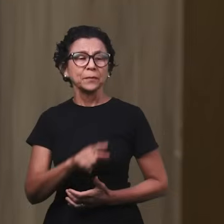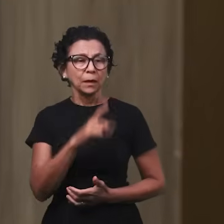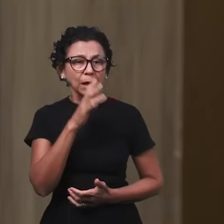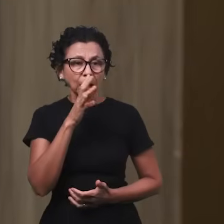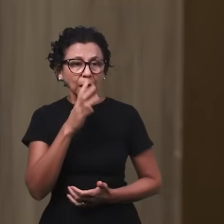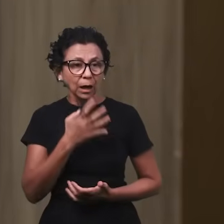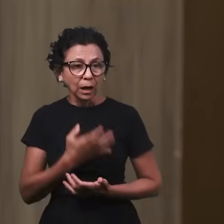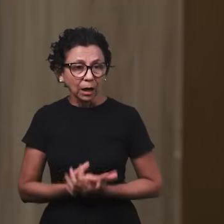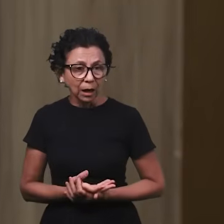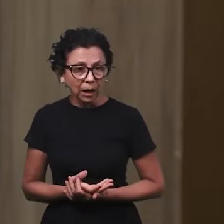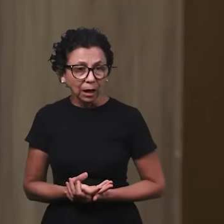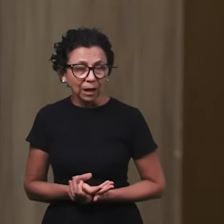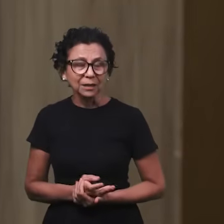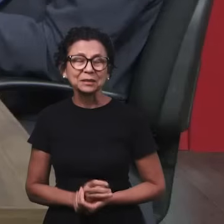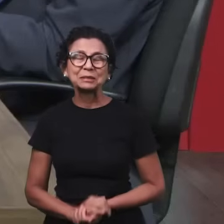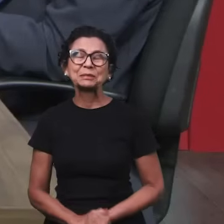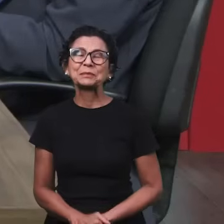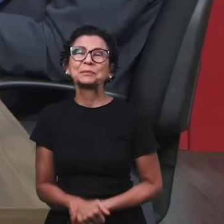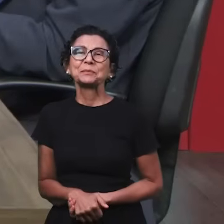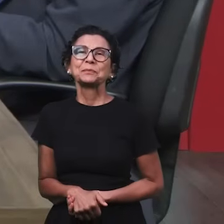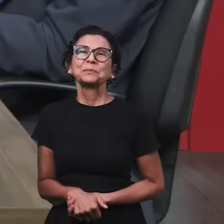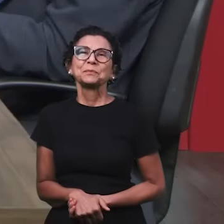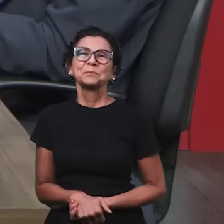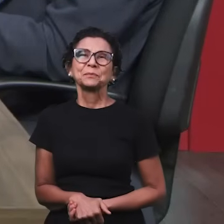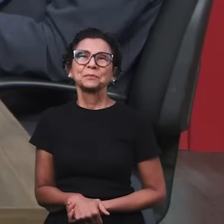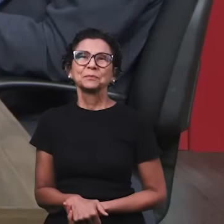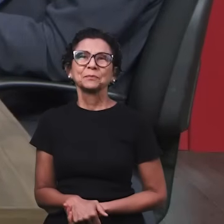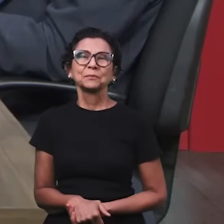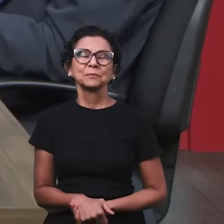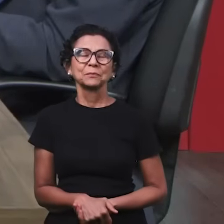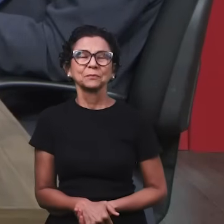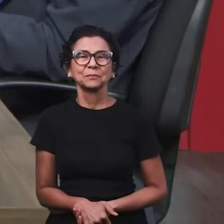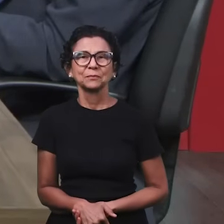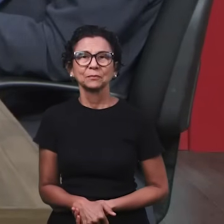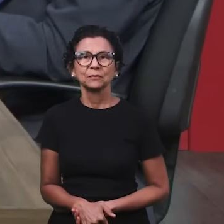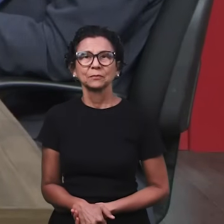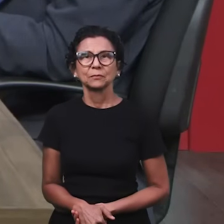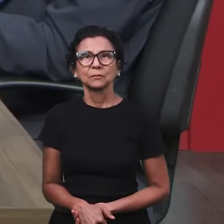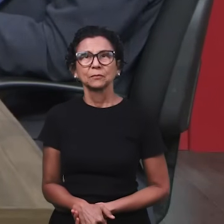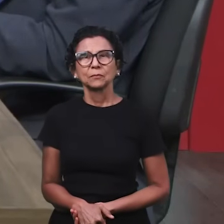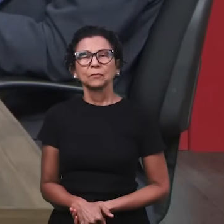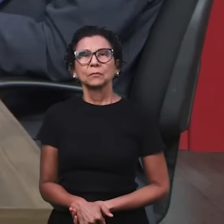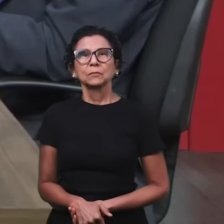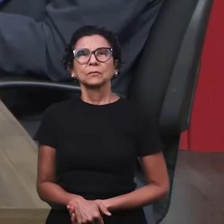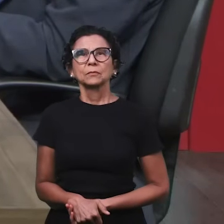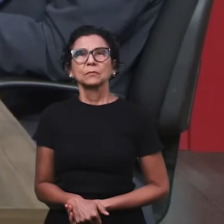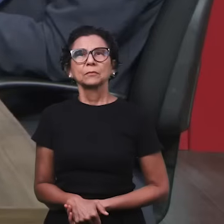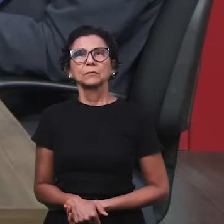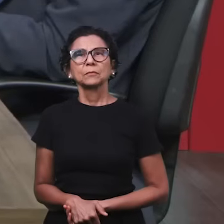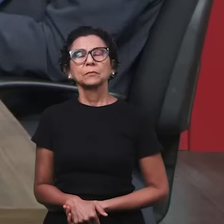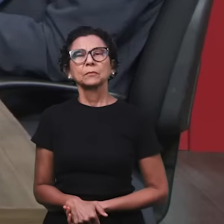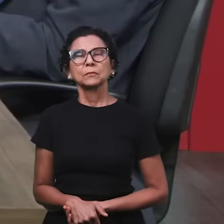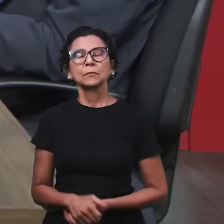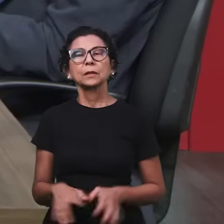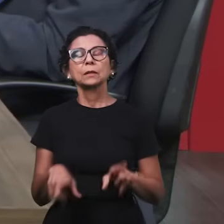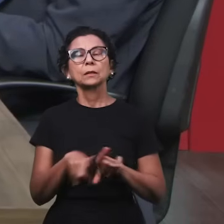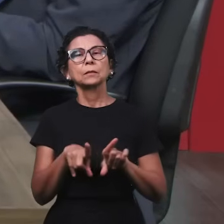e também a prática do ensino. Glória a Jesus. Maravilha. Maravilha. Acho que um aspecto também que nós podemos entrar, pastor